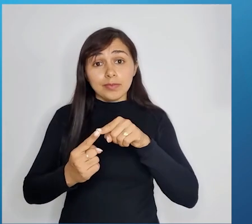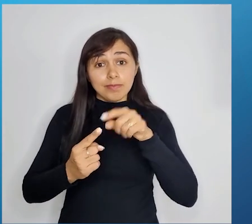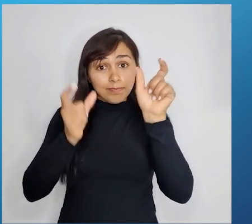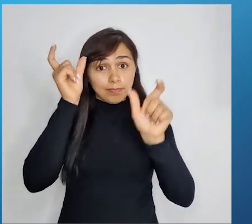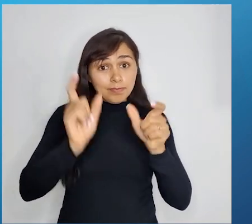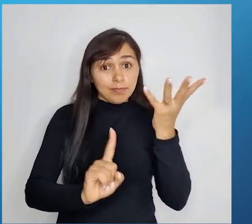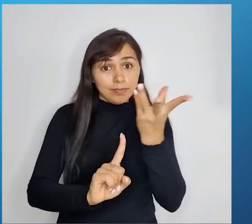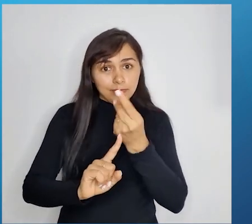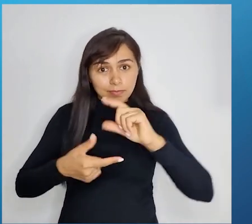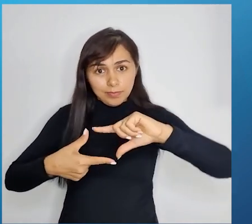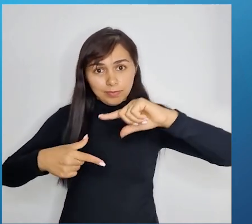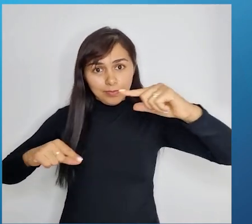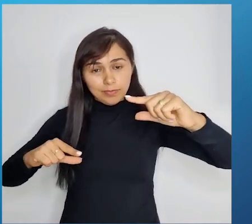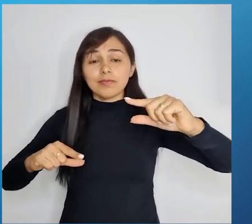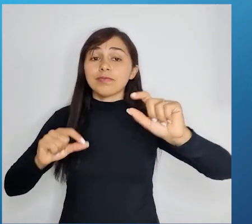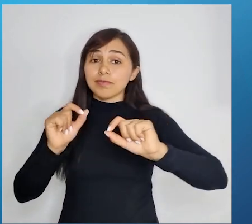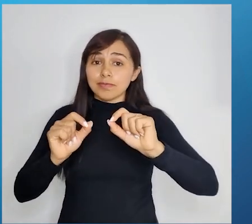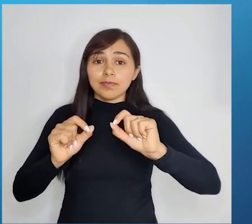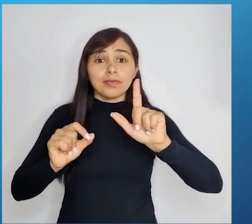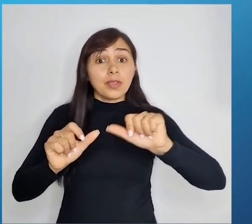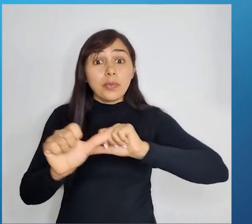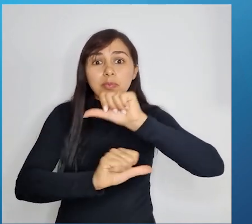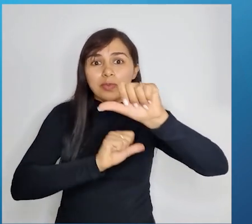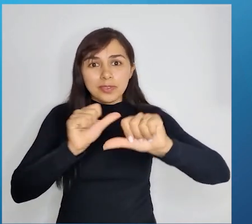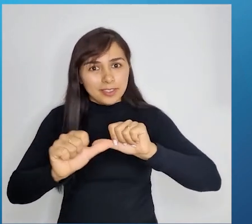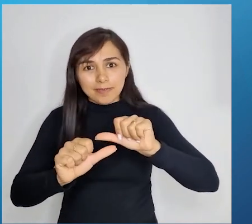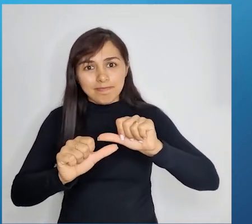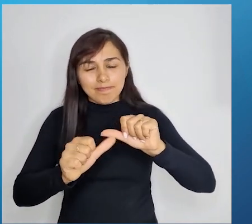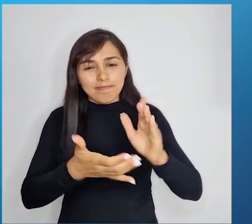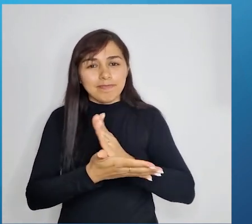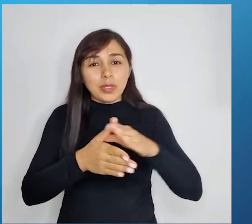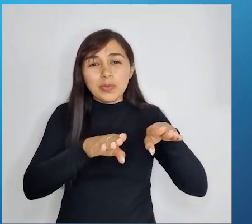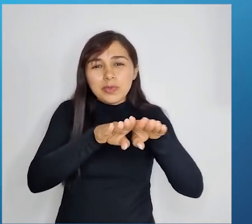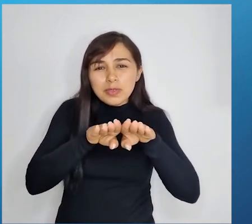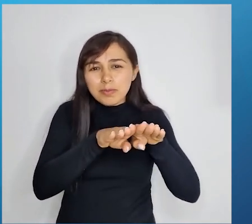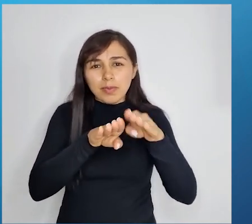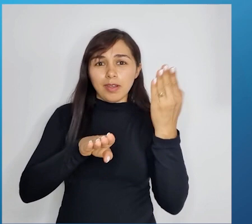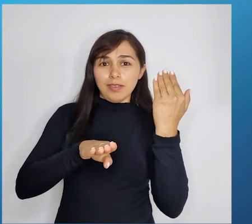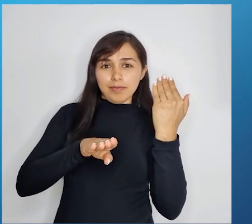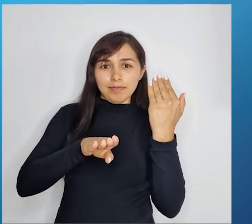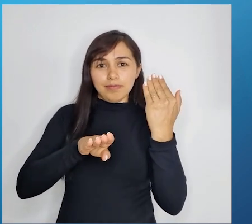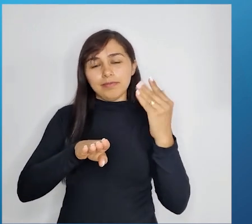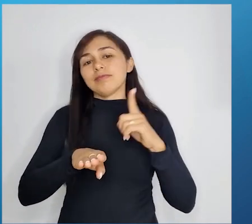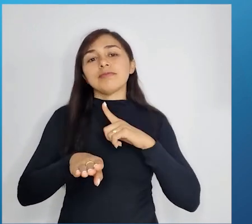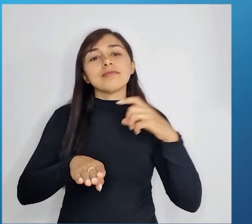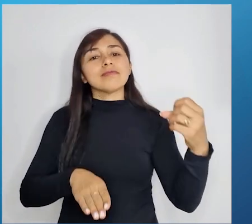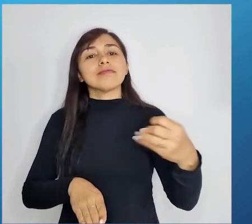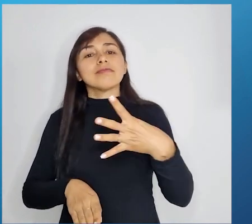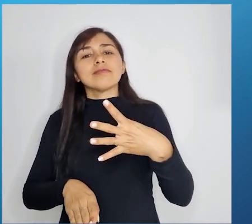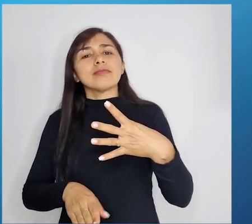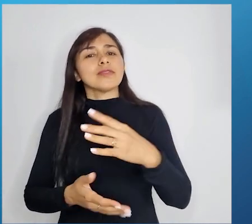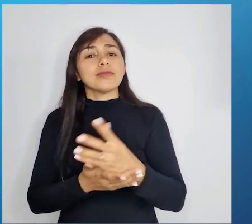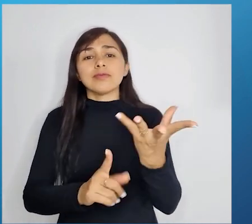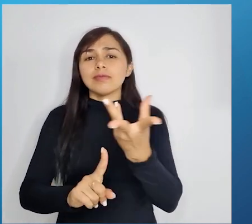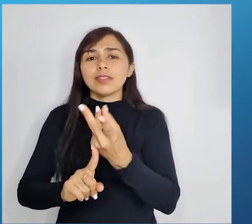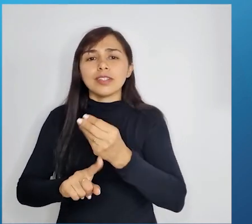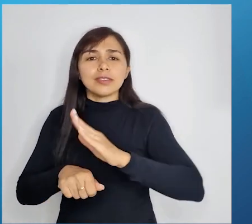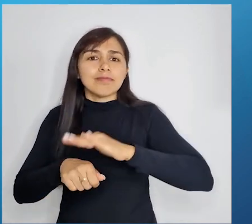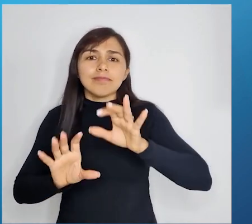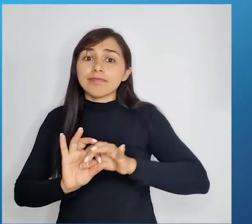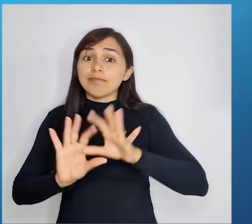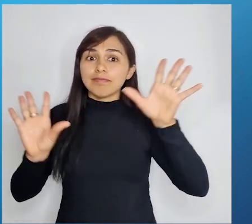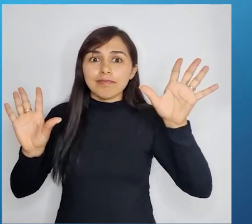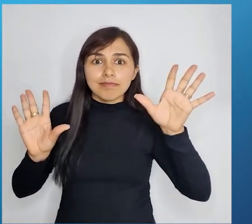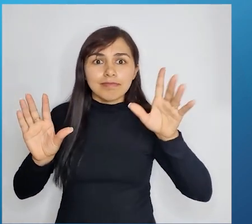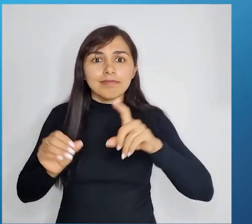modernistas estavam a quebra de padrões estéticos estagnados, a crítica à cultura acadêmica vigente e a promoção